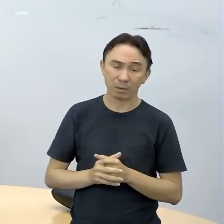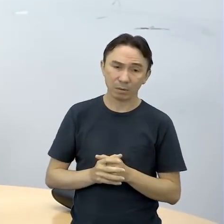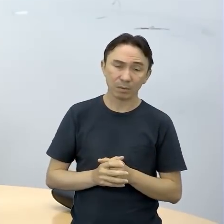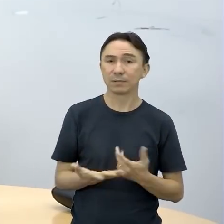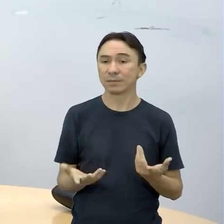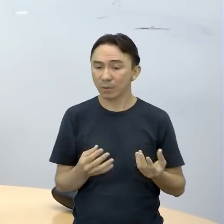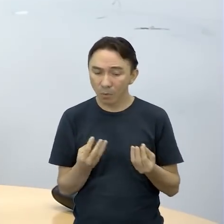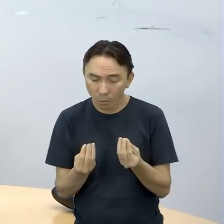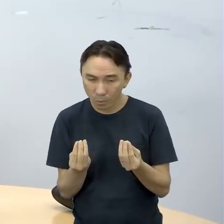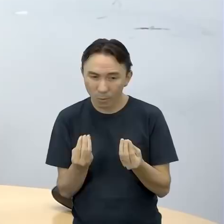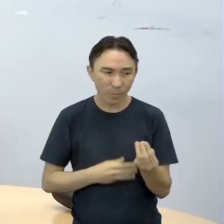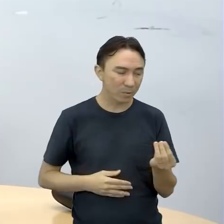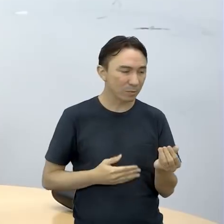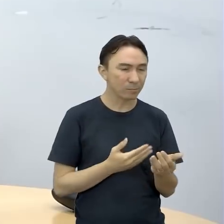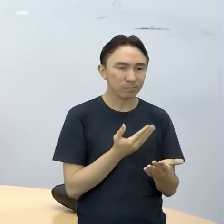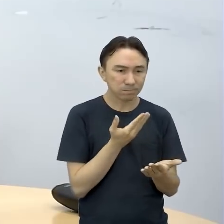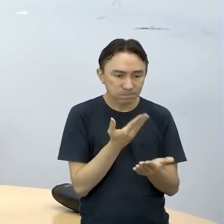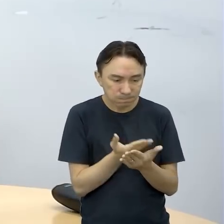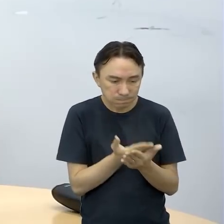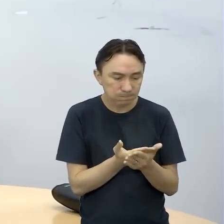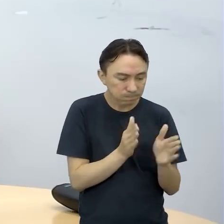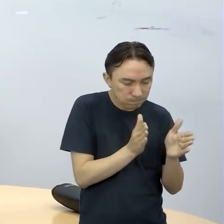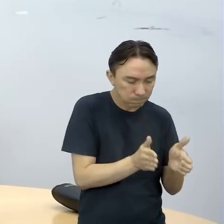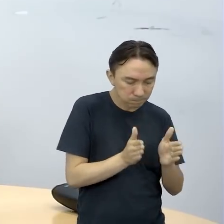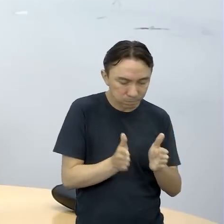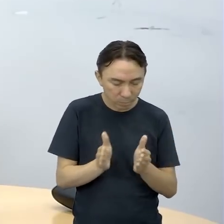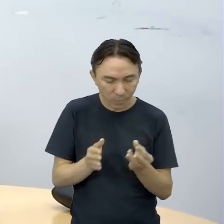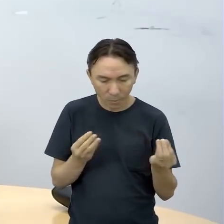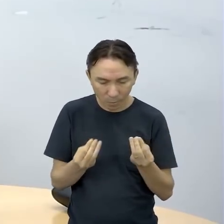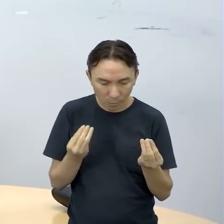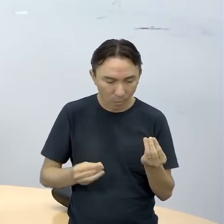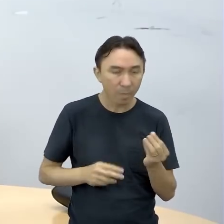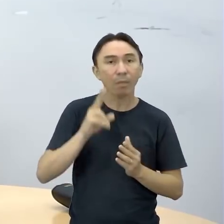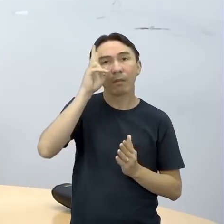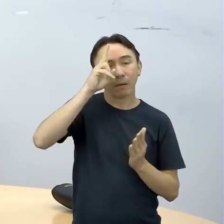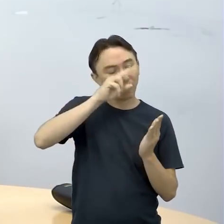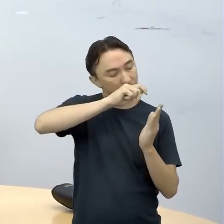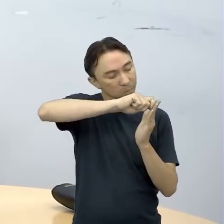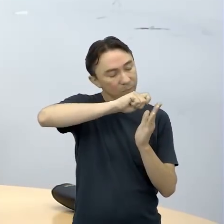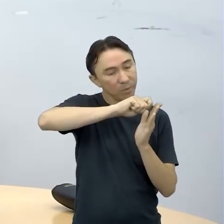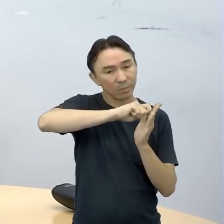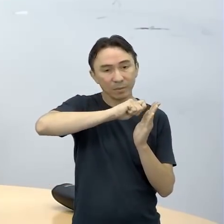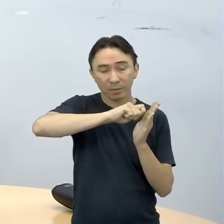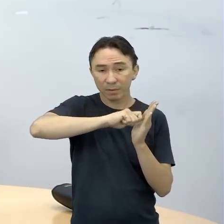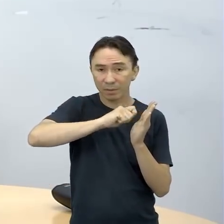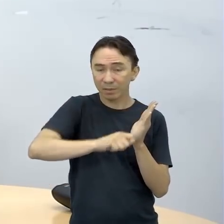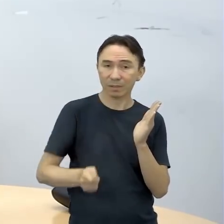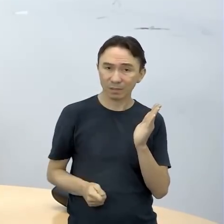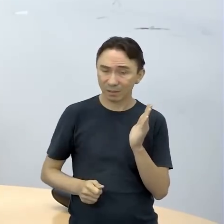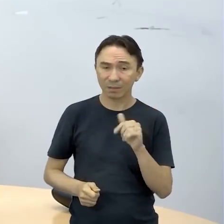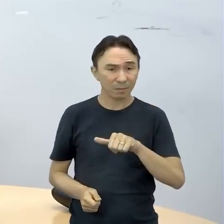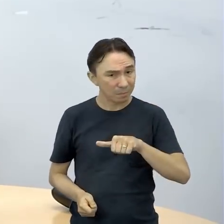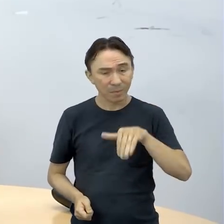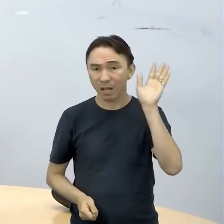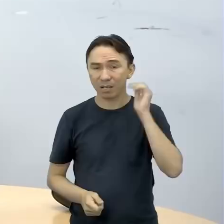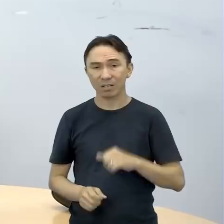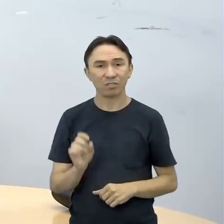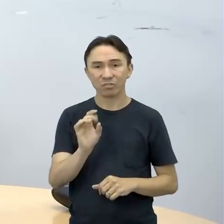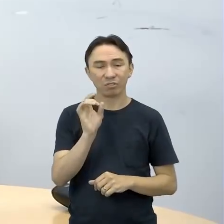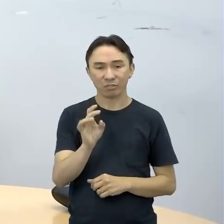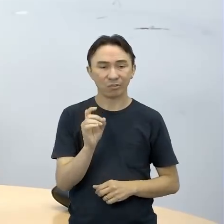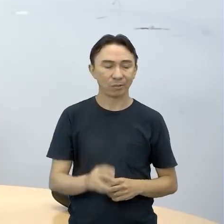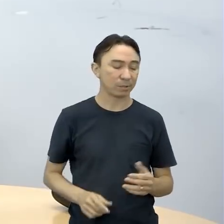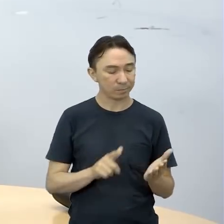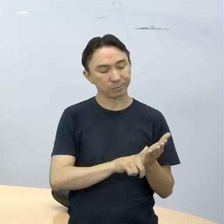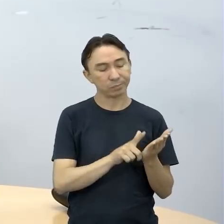todo o processo do que está acontecendo ali naquele componente. Ele vai muito além de ser simplesmente um caderno